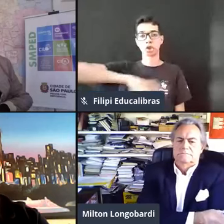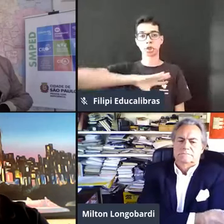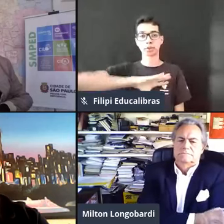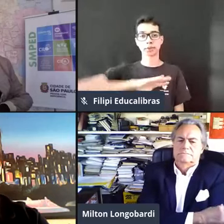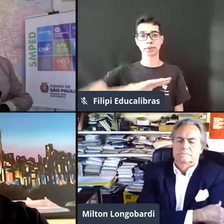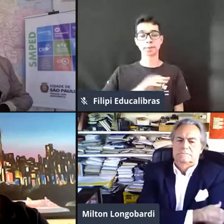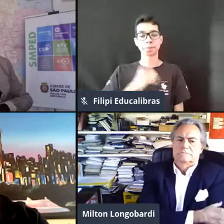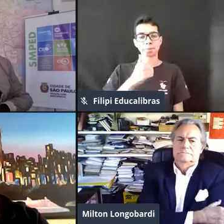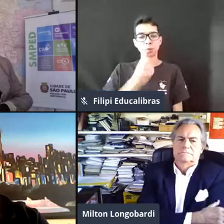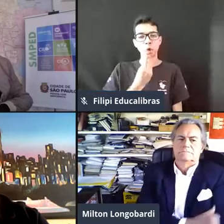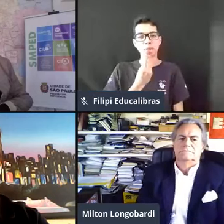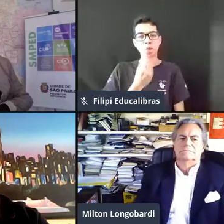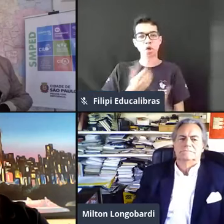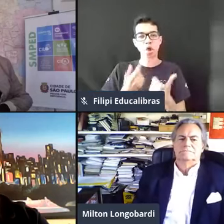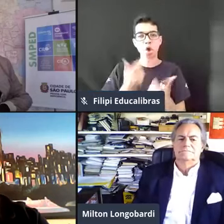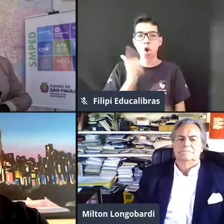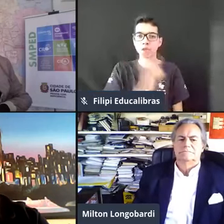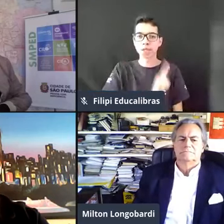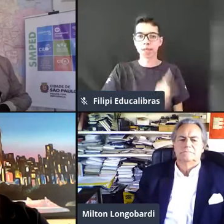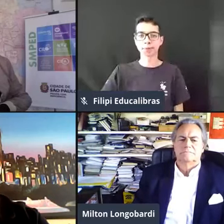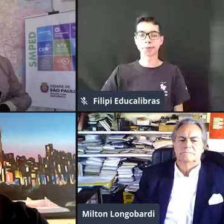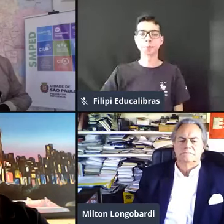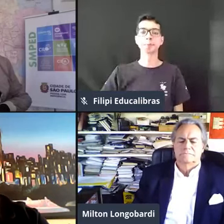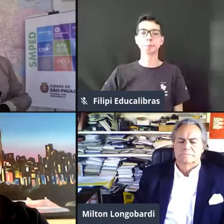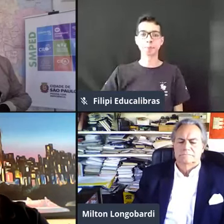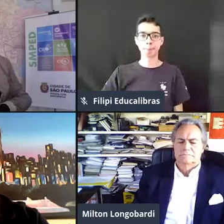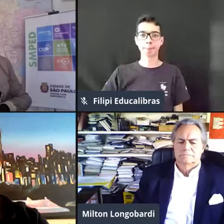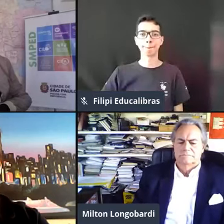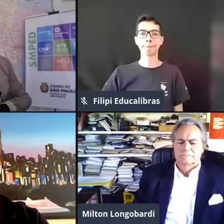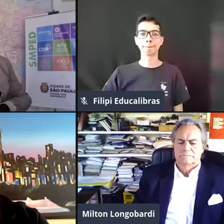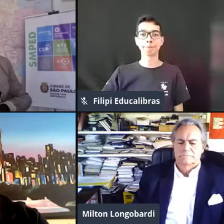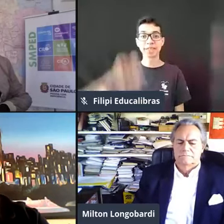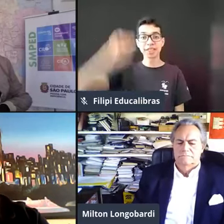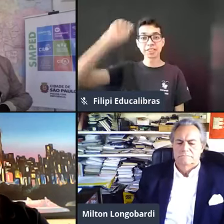Além da política que você já falou. Olha, eu acho que